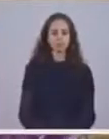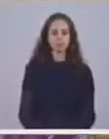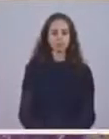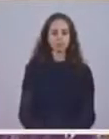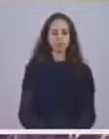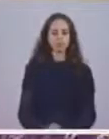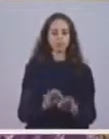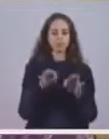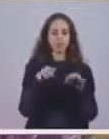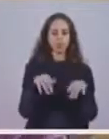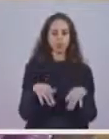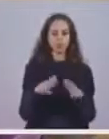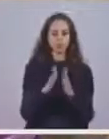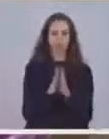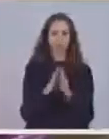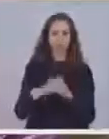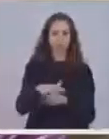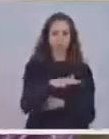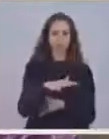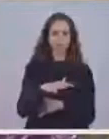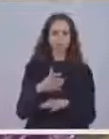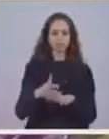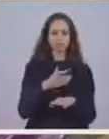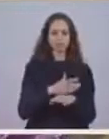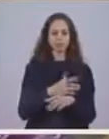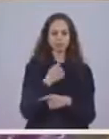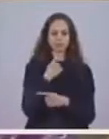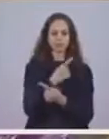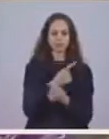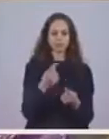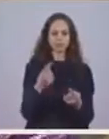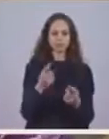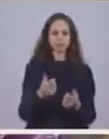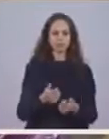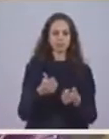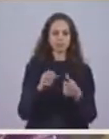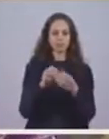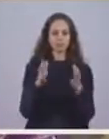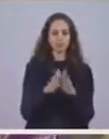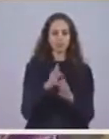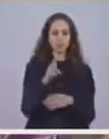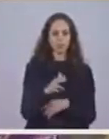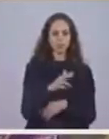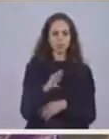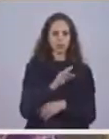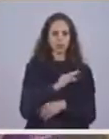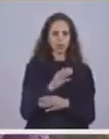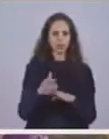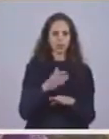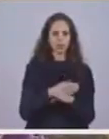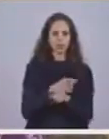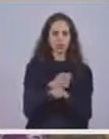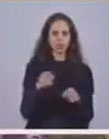Amém. No final desta Eucaristia, antes de invocar sobre todos a bênção do Senhor,